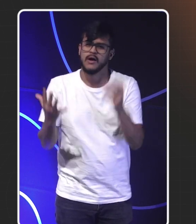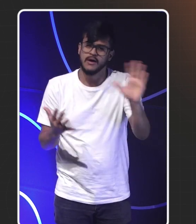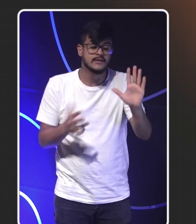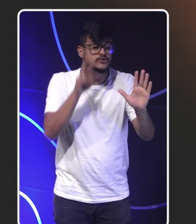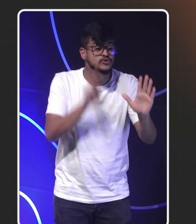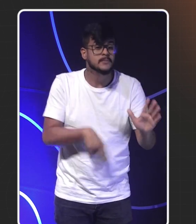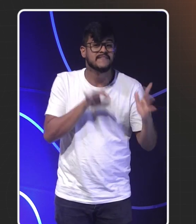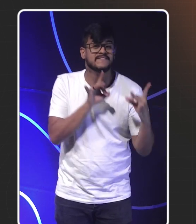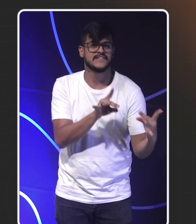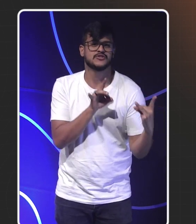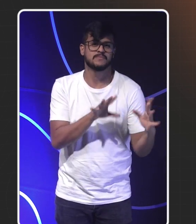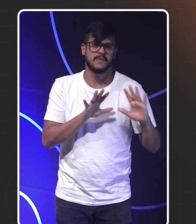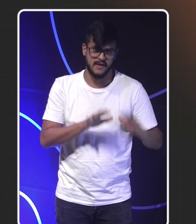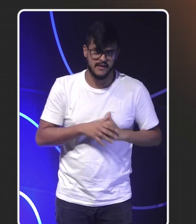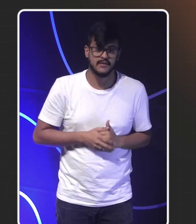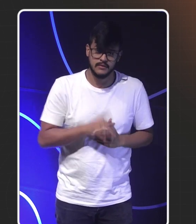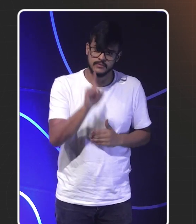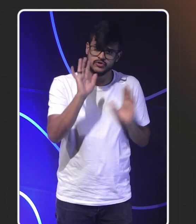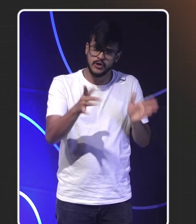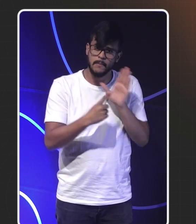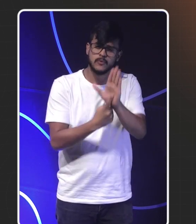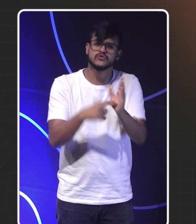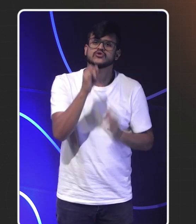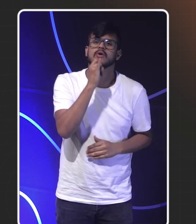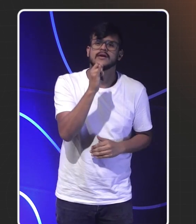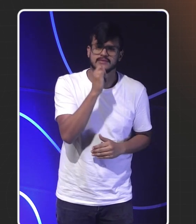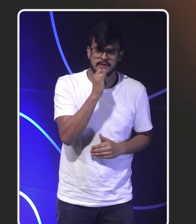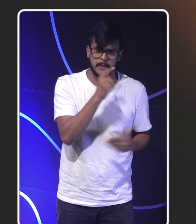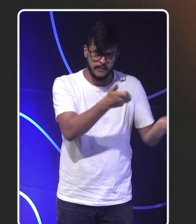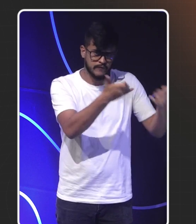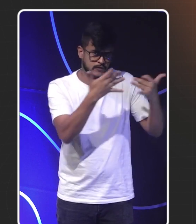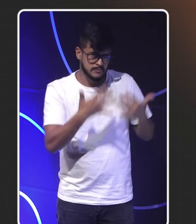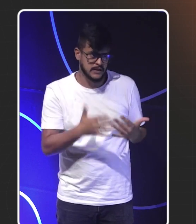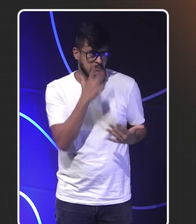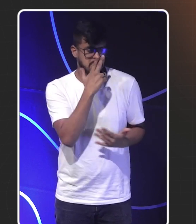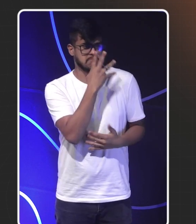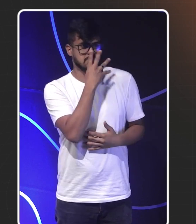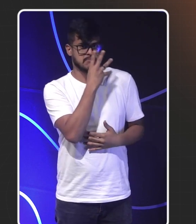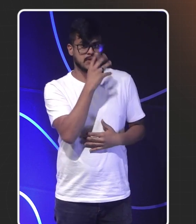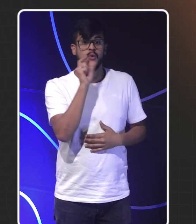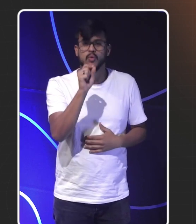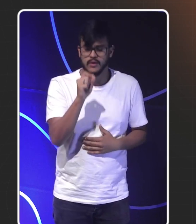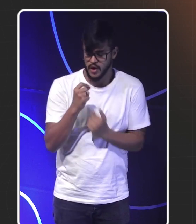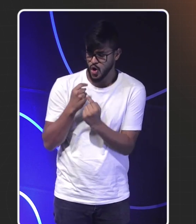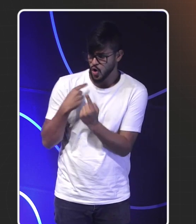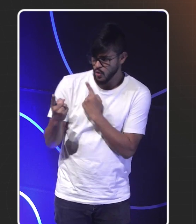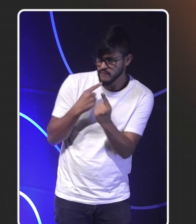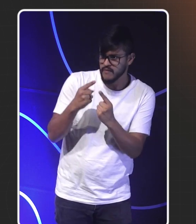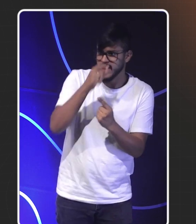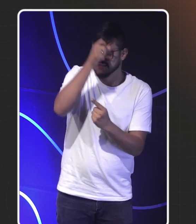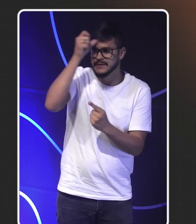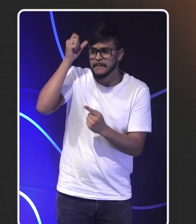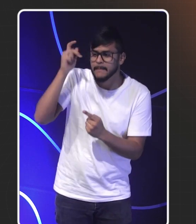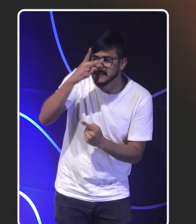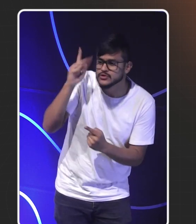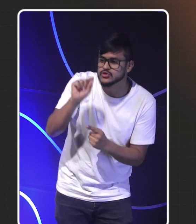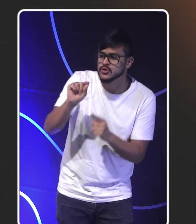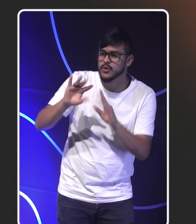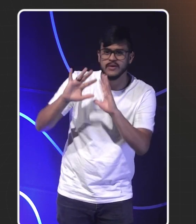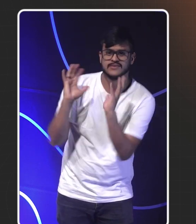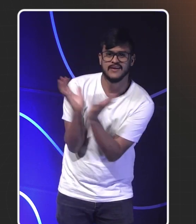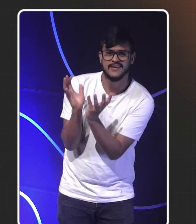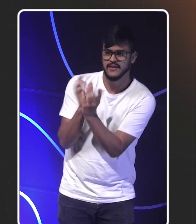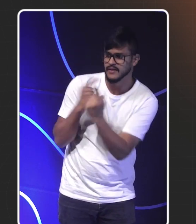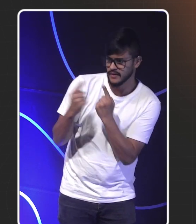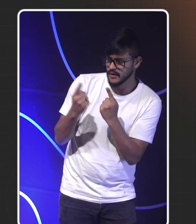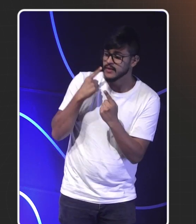feedback. Ela, inclusive, chegou a dar exemplos de coisas que ela faz, que eu achei incrível, que ela diz que printa as conversas que ela tem com a audiência dela. Ela, quando faz